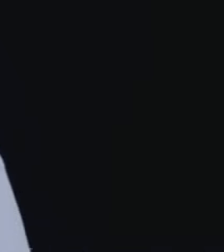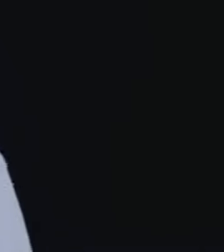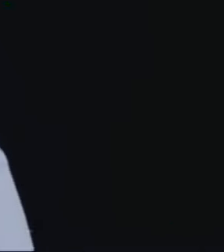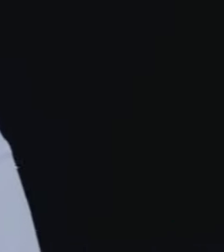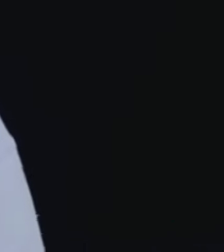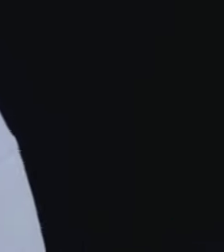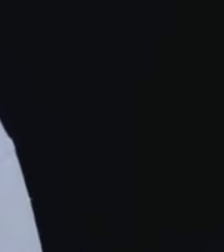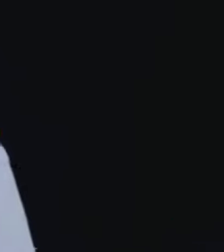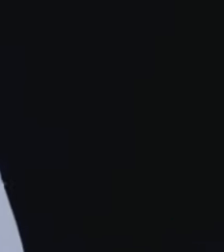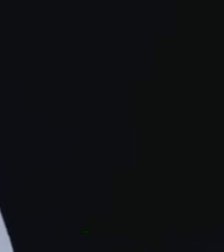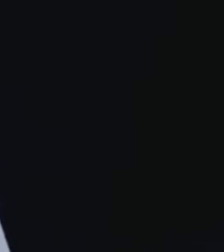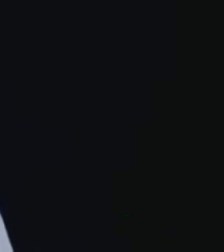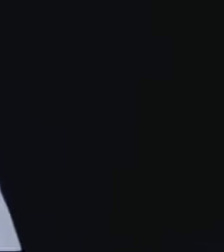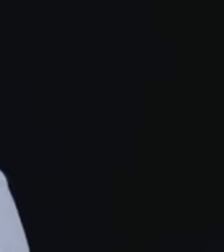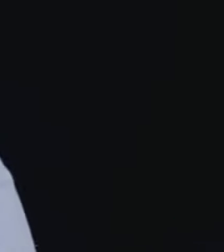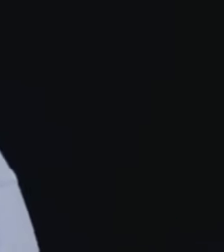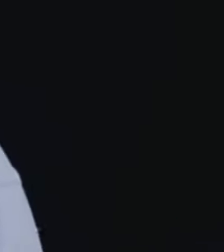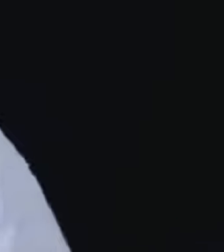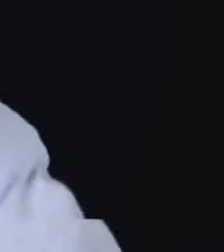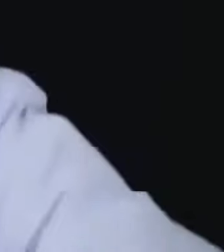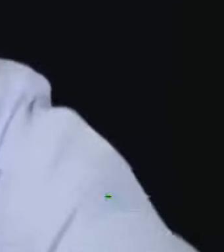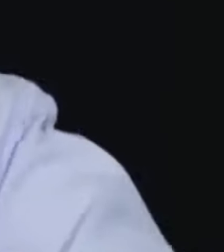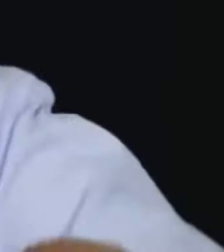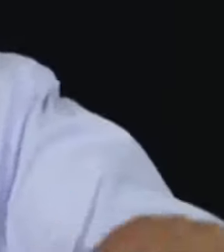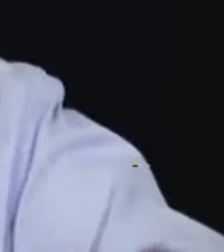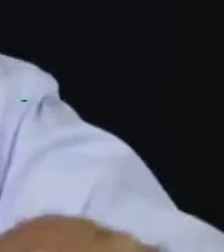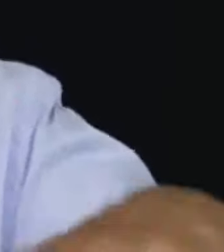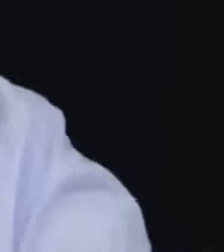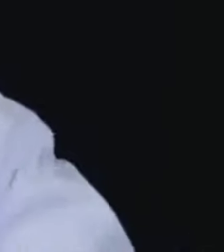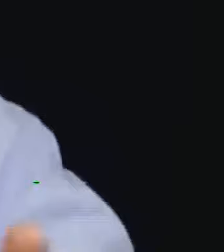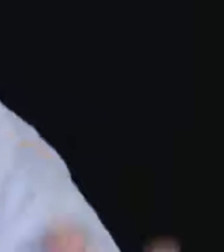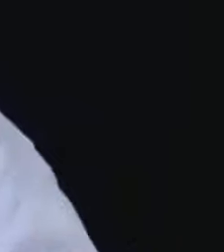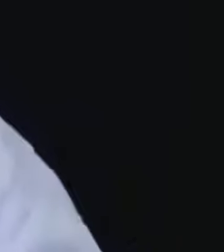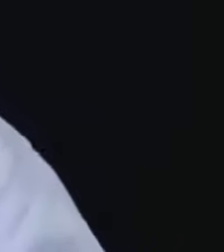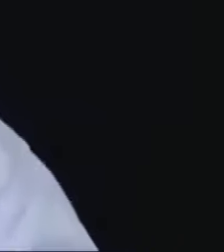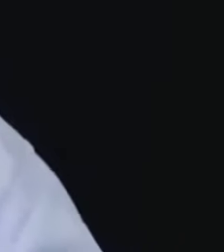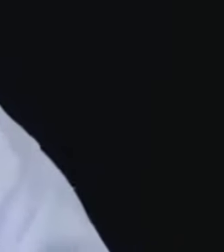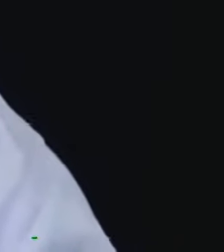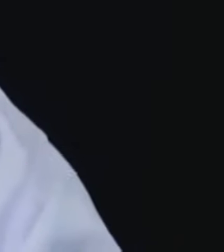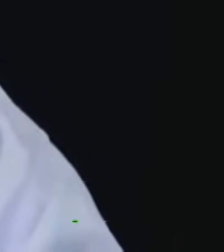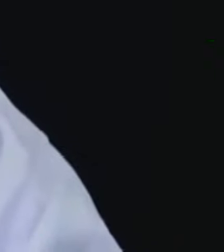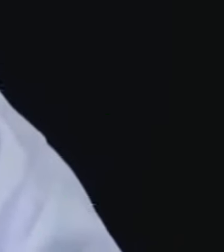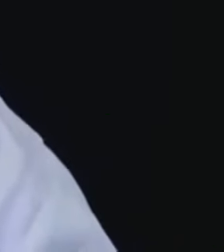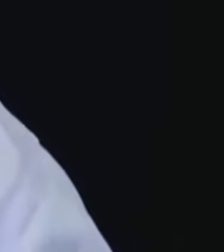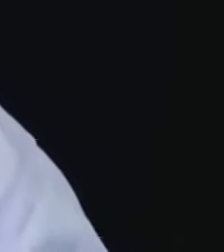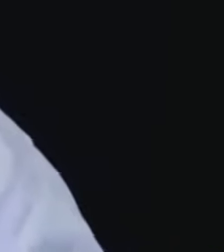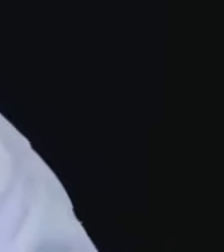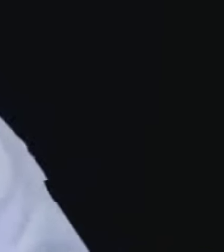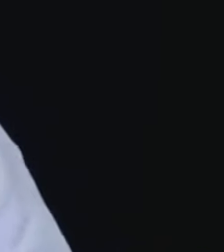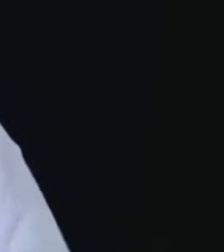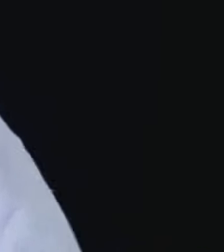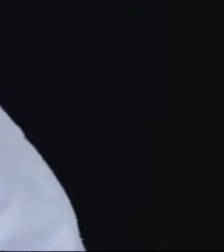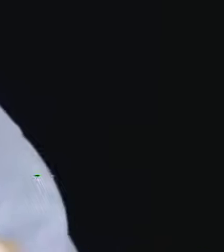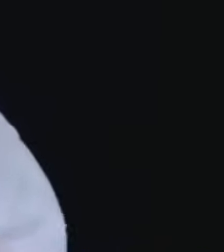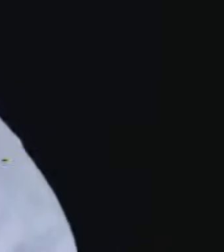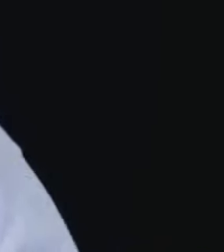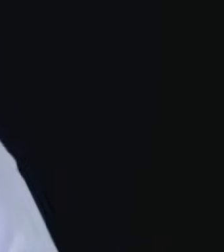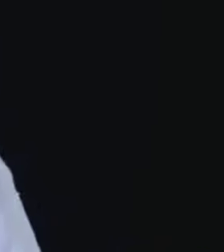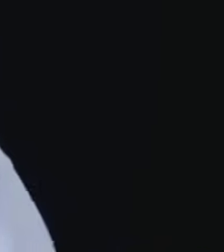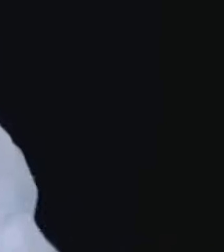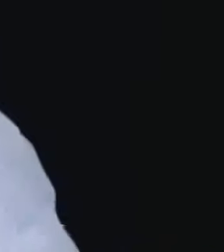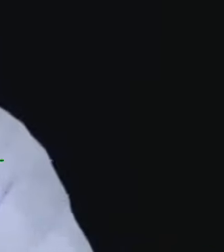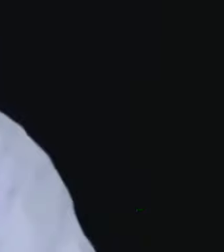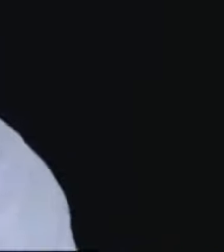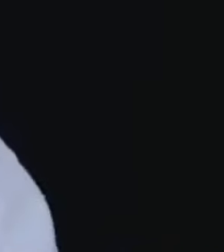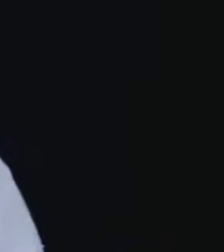hoje, cinicamente, reparam, sem qualquer pudor ou propriedade, os seus